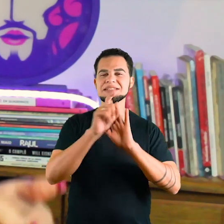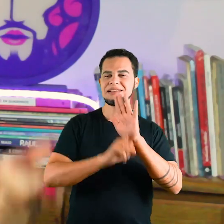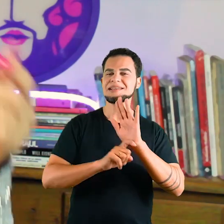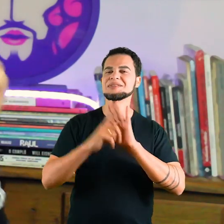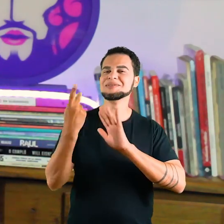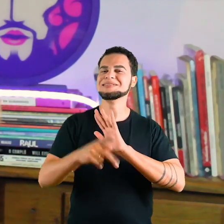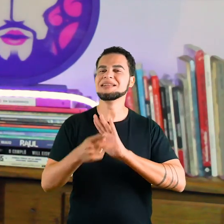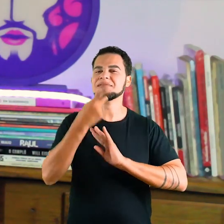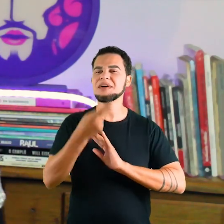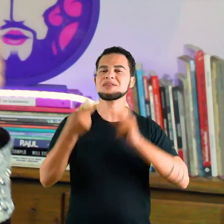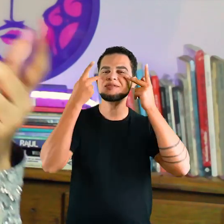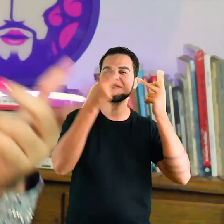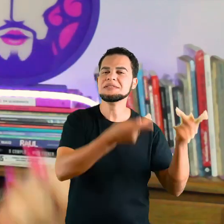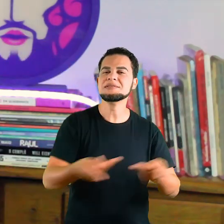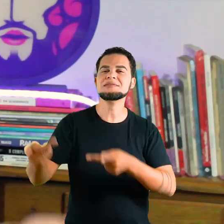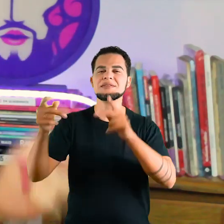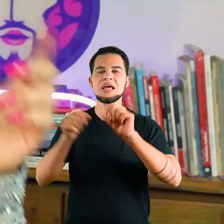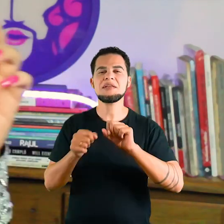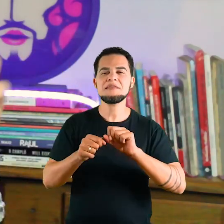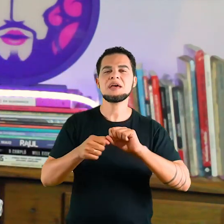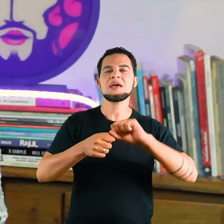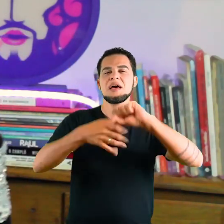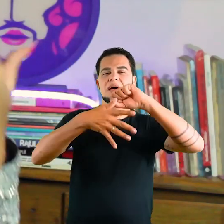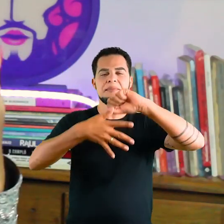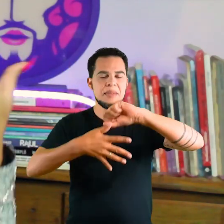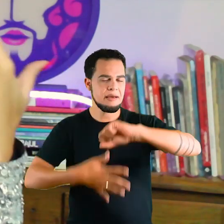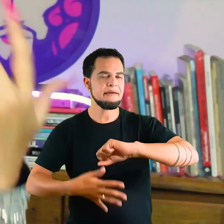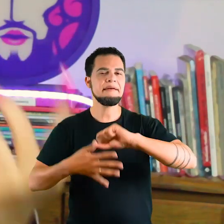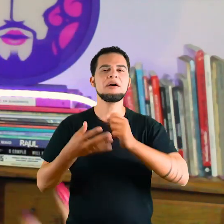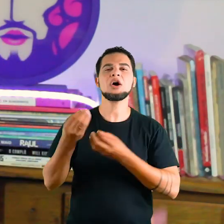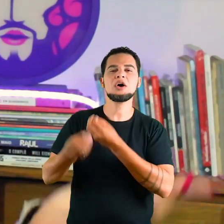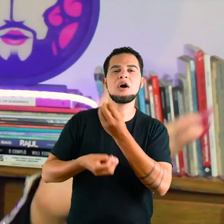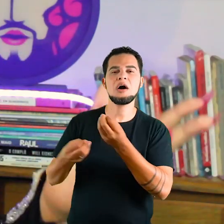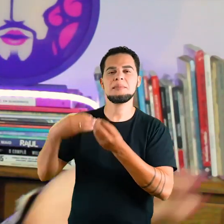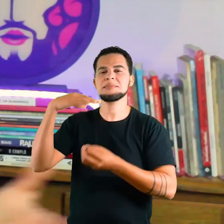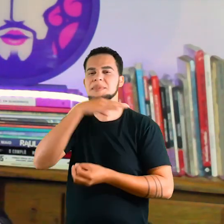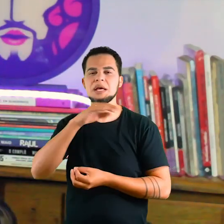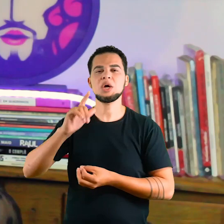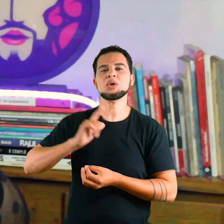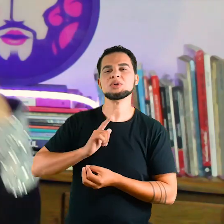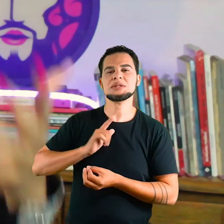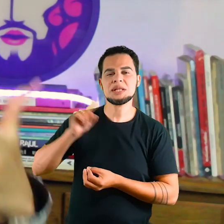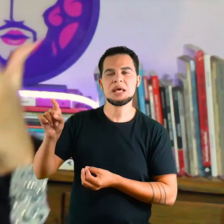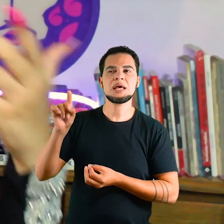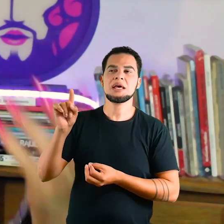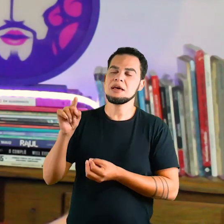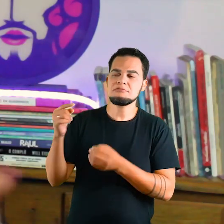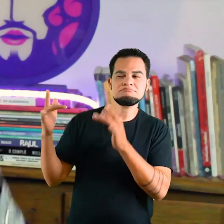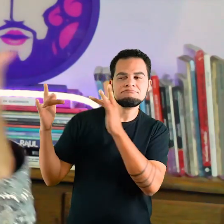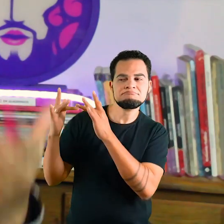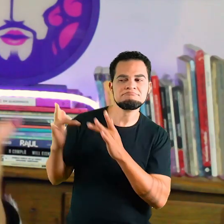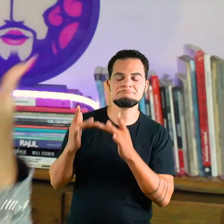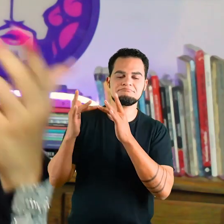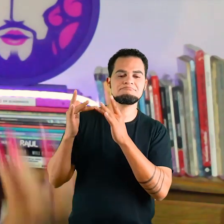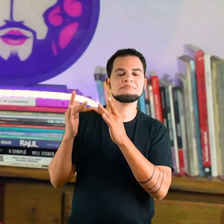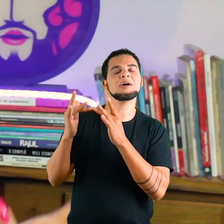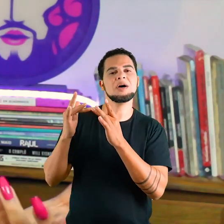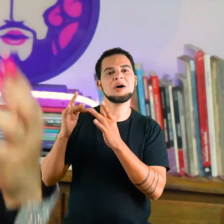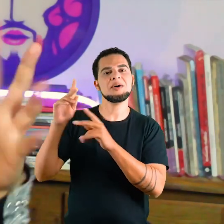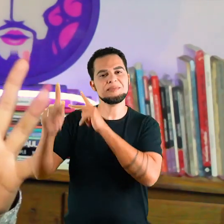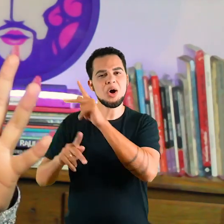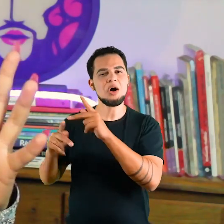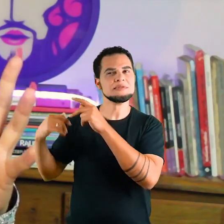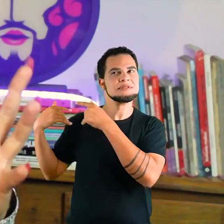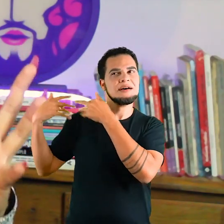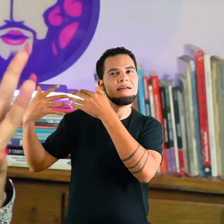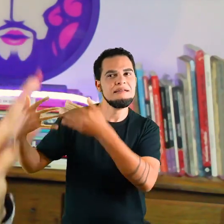a visita que ele fez na América do Sul e como ele percebeu uma conexão maravilhosa entre povos originários e animais não humanos.